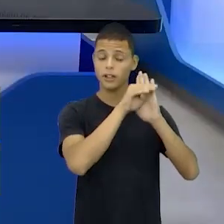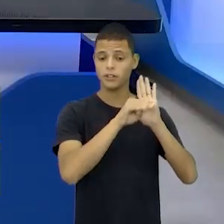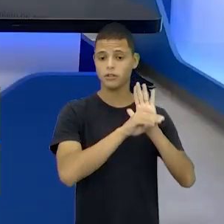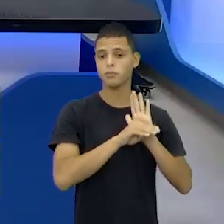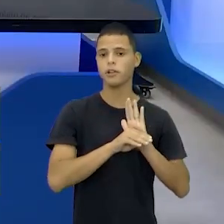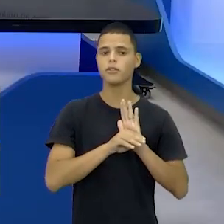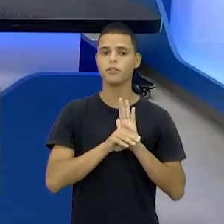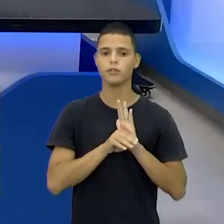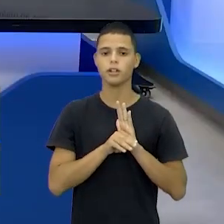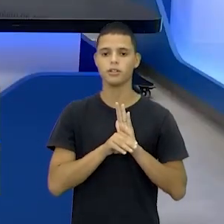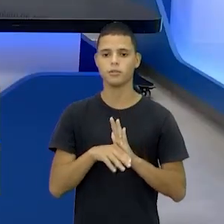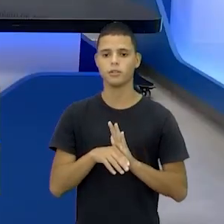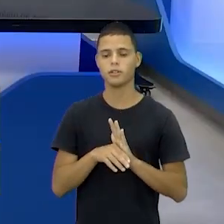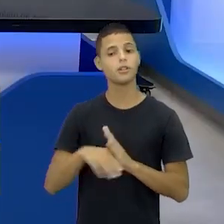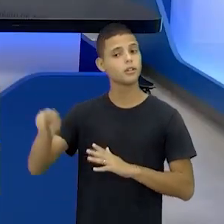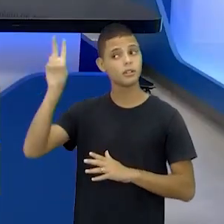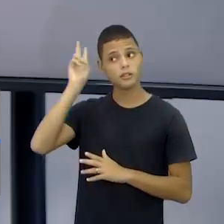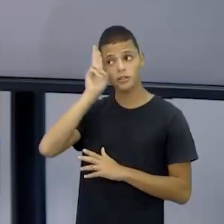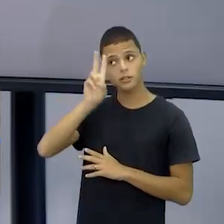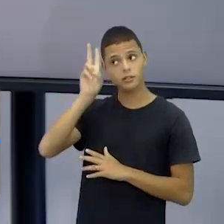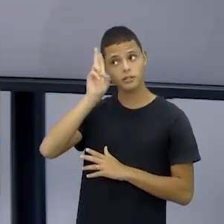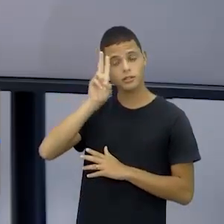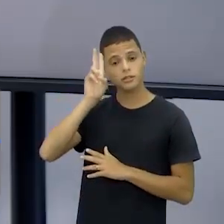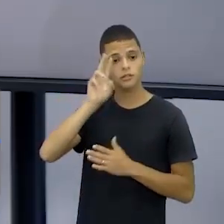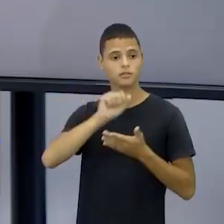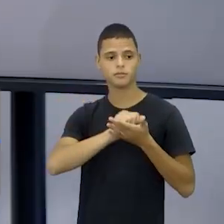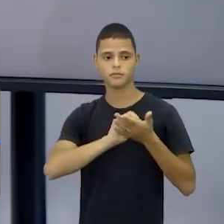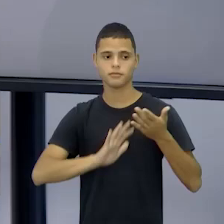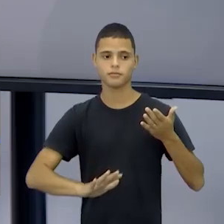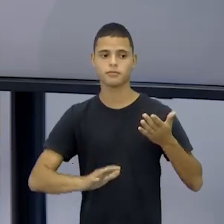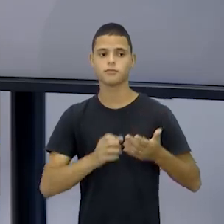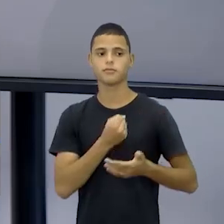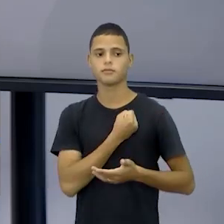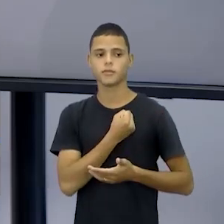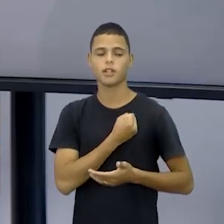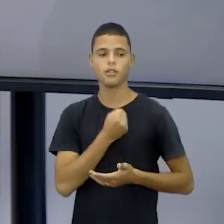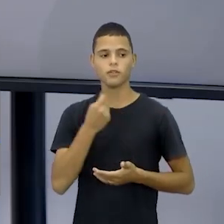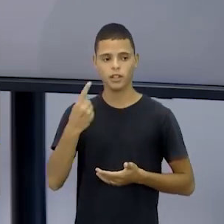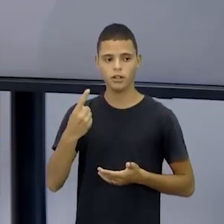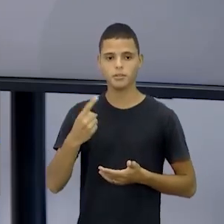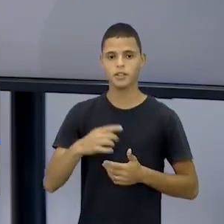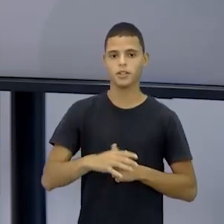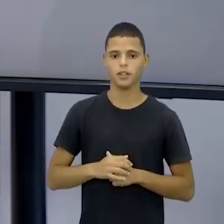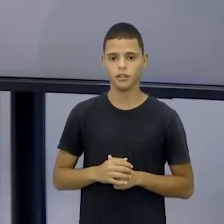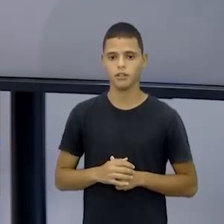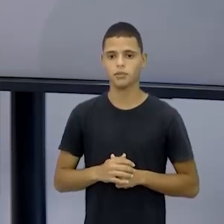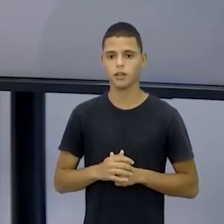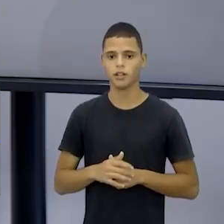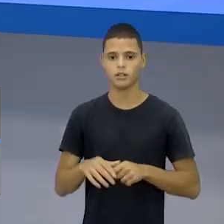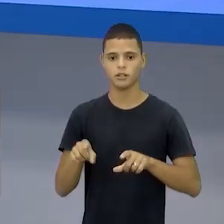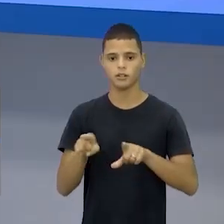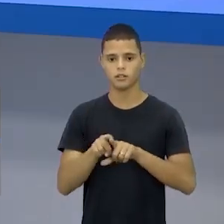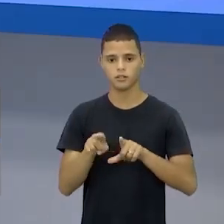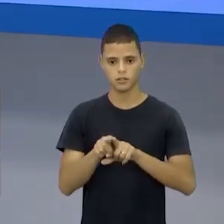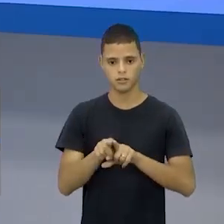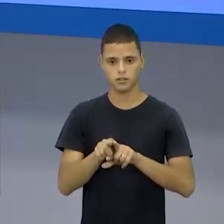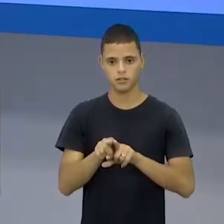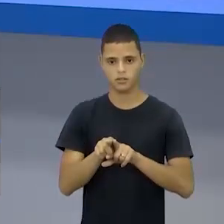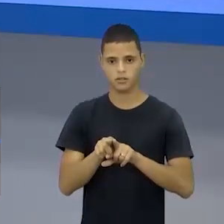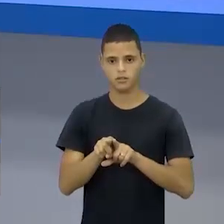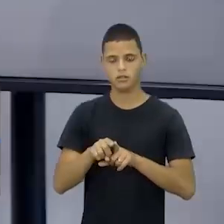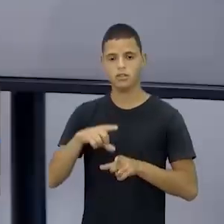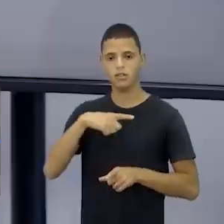algumas coisas, né? Lembrando que a atividade 1, professora, o que a gente falou? A gente falou sobre necessidade, desejo, como que eu compro